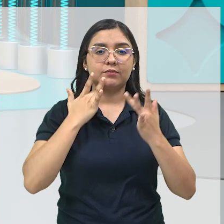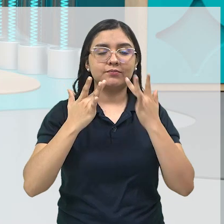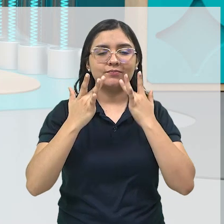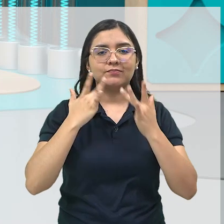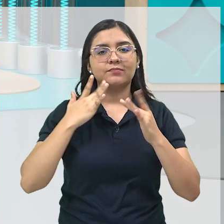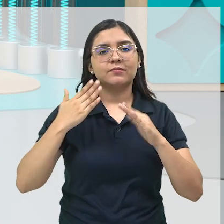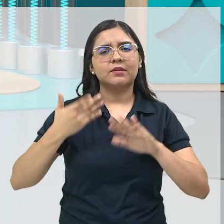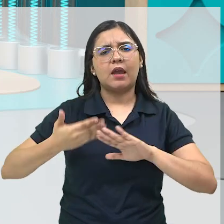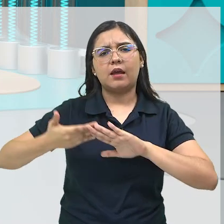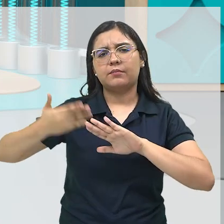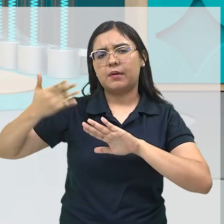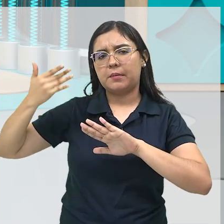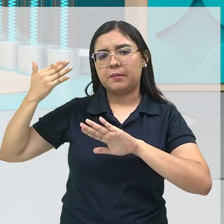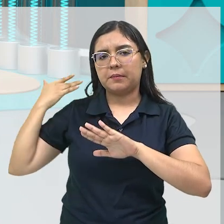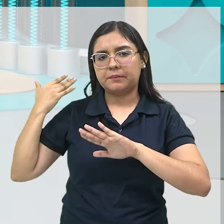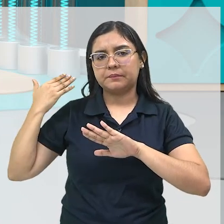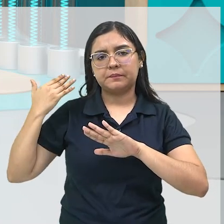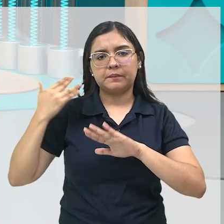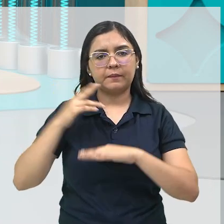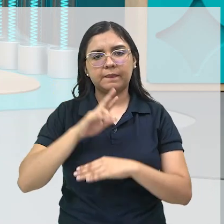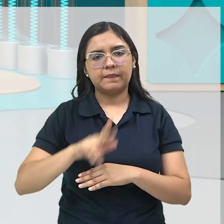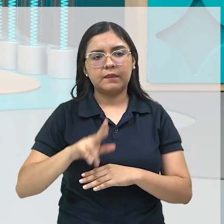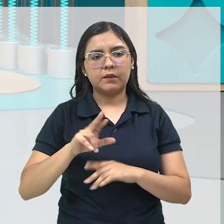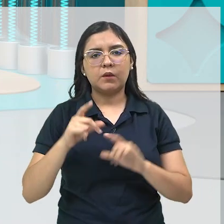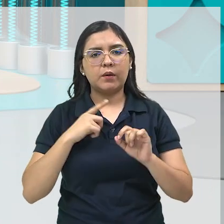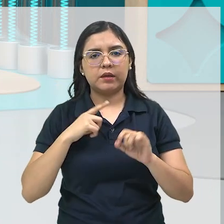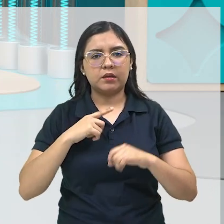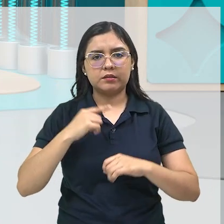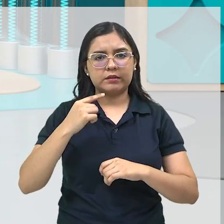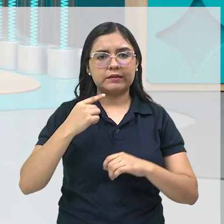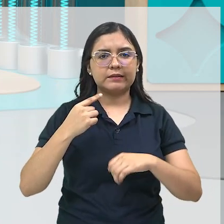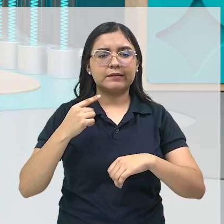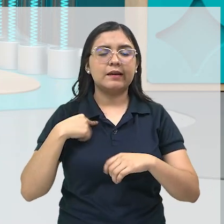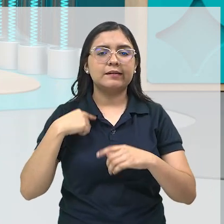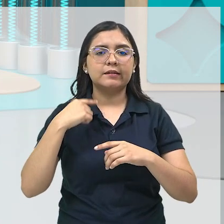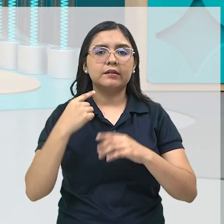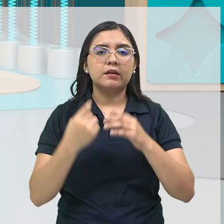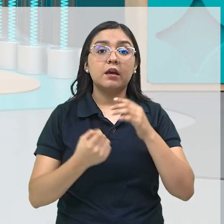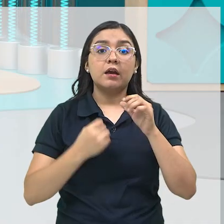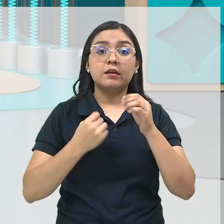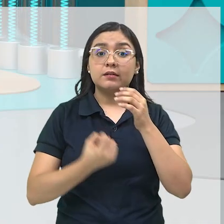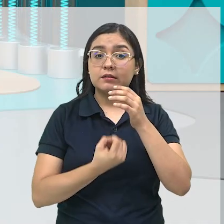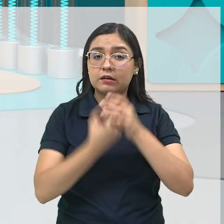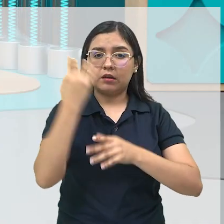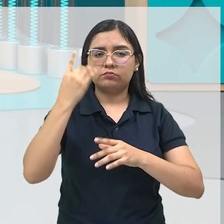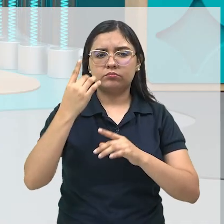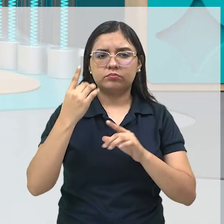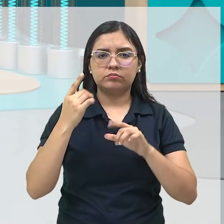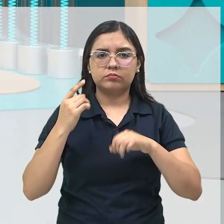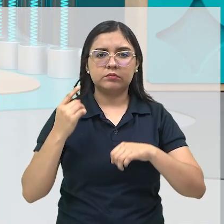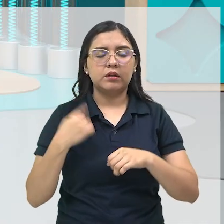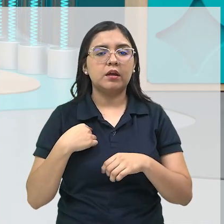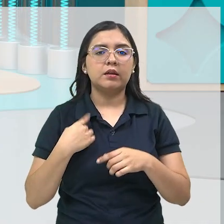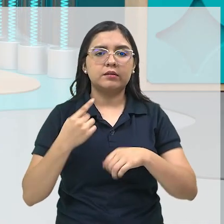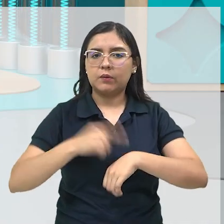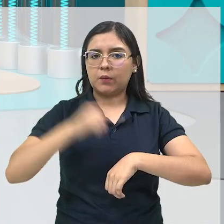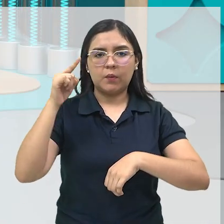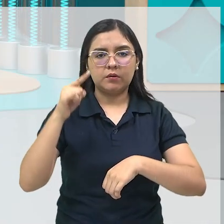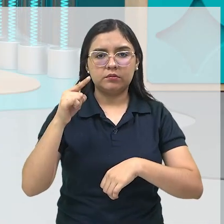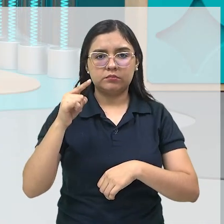o início, ele não é algo que se constrói de um dia para o outro. Tem algo que precisa ser desenvolvido,